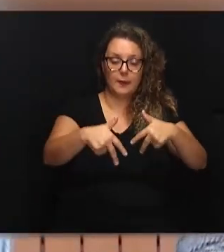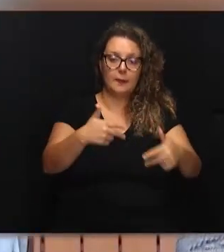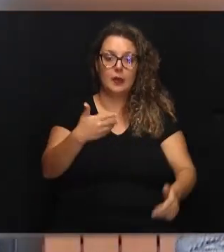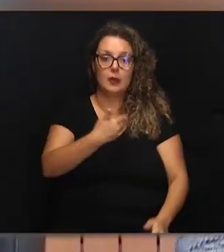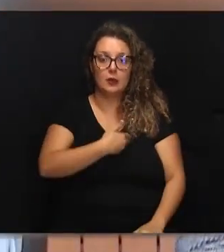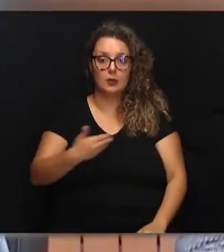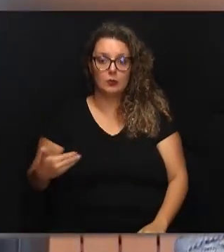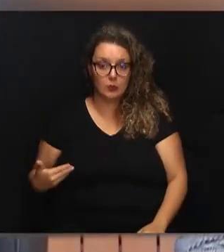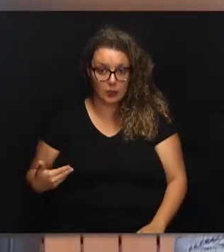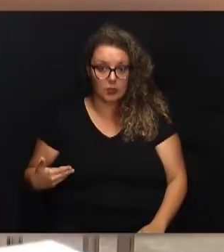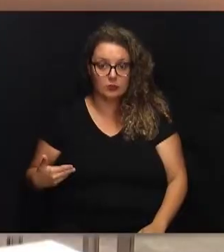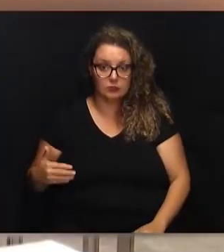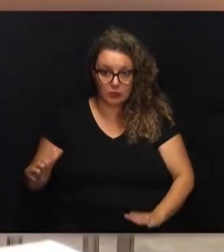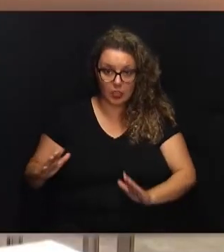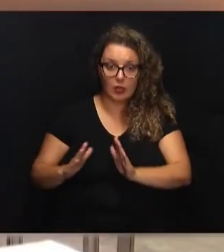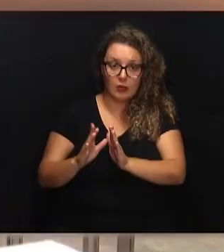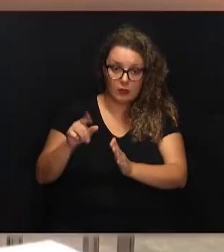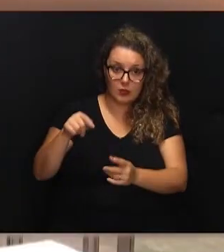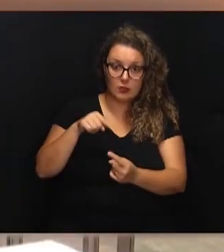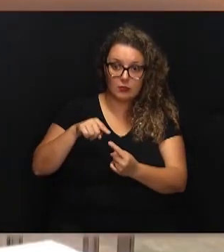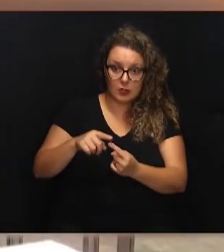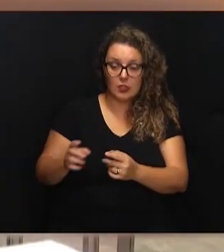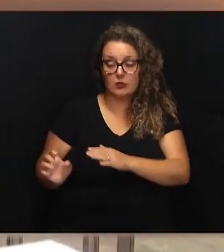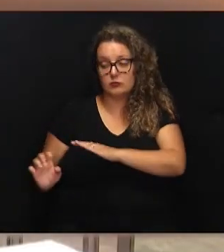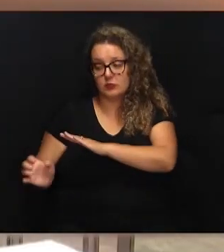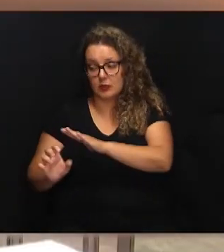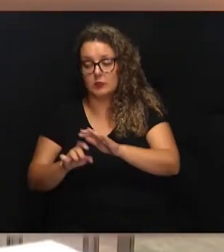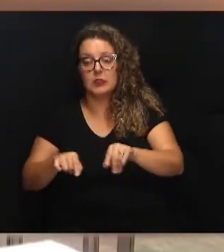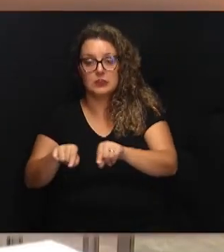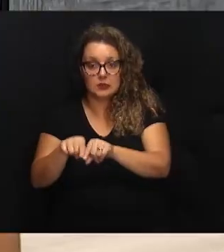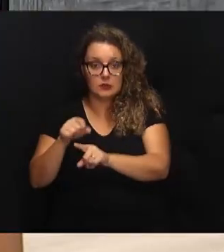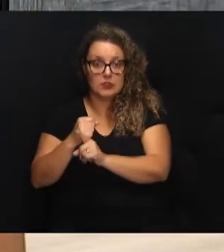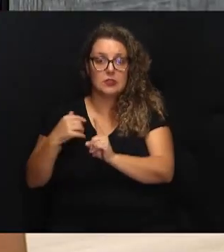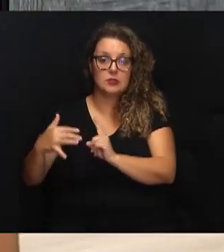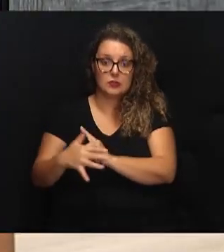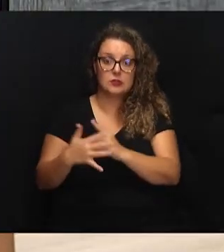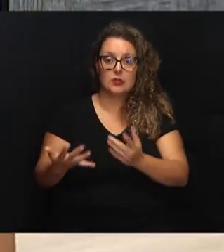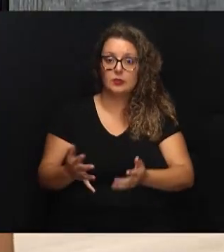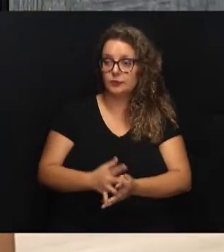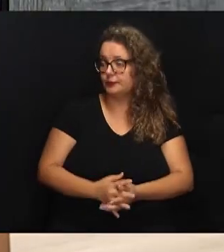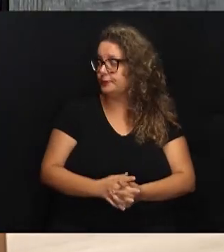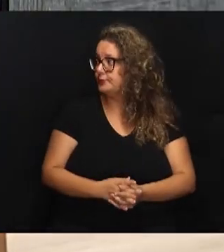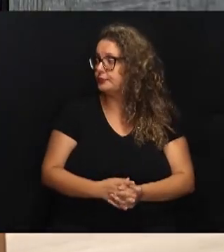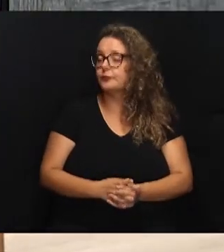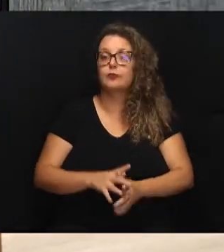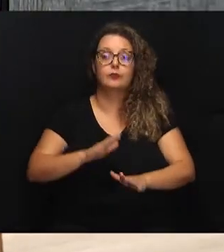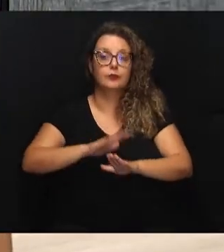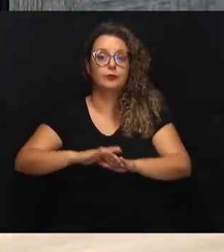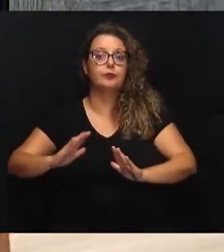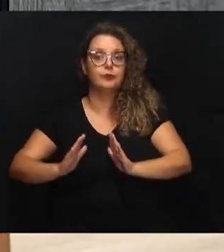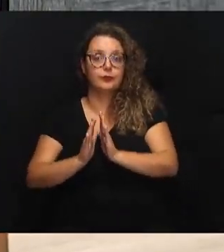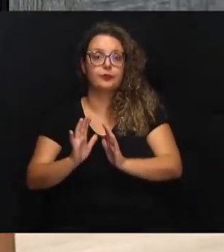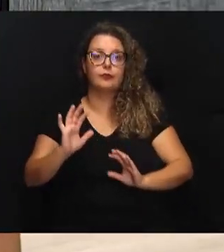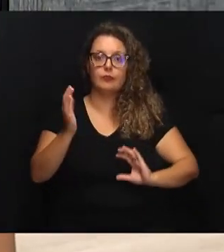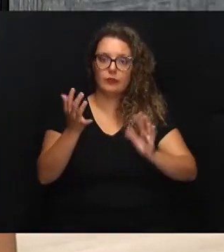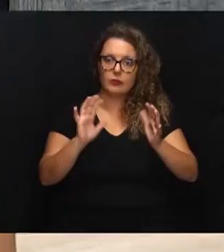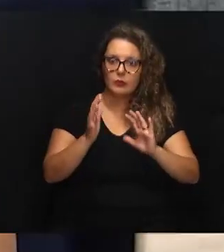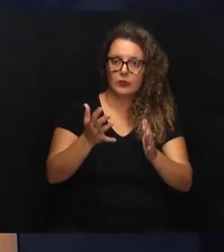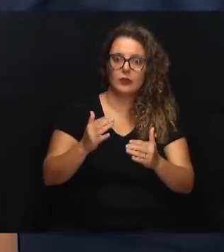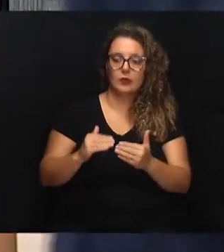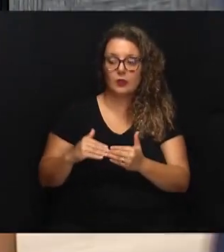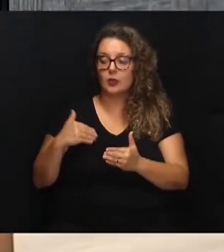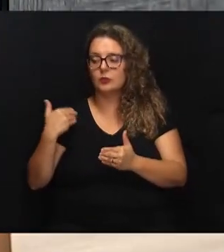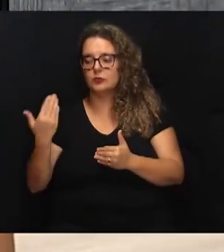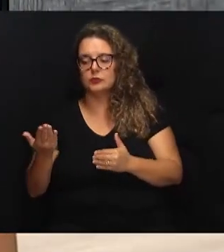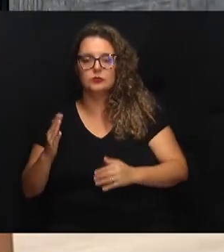públicas, empresariais, mas também da sociedade civil. As atividades da frente, elas podem acontecer também fora da Câmara